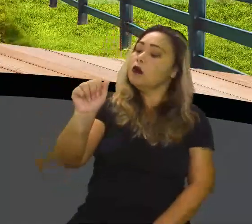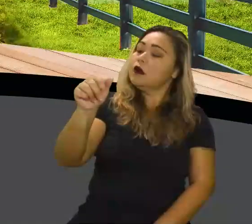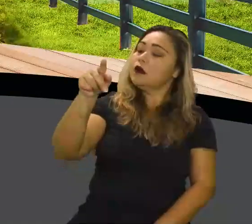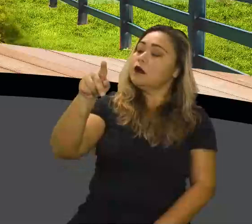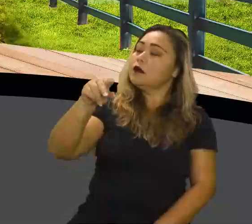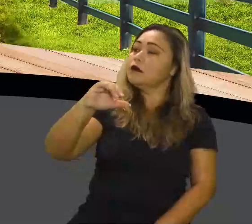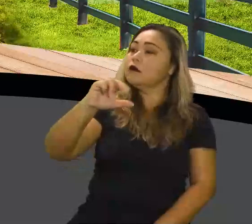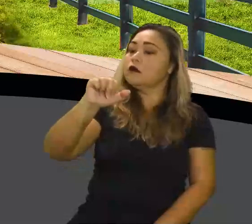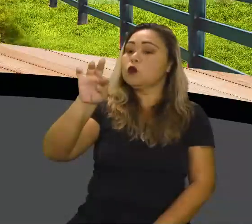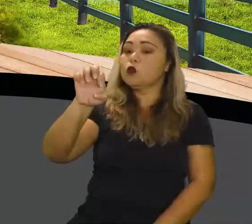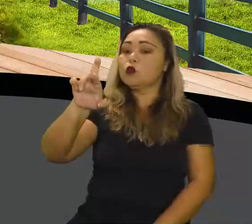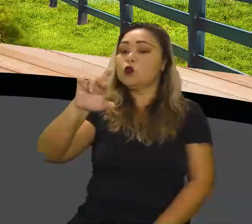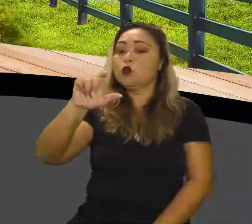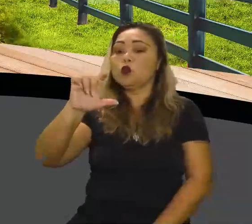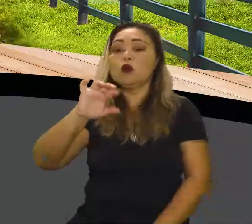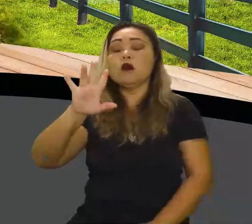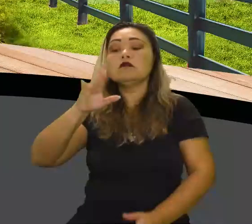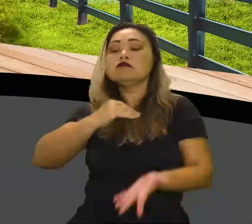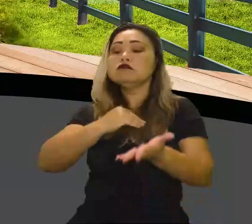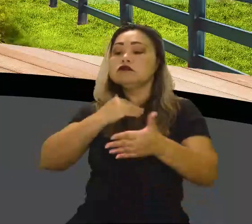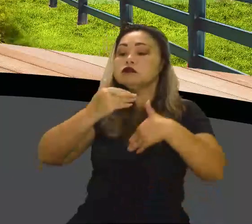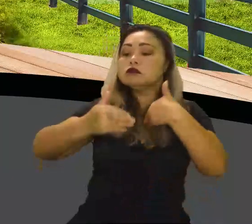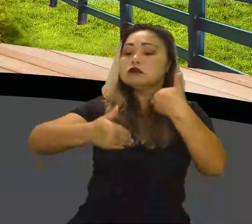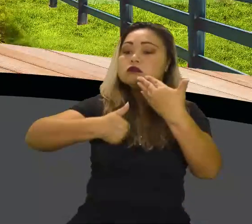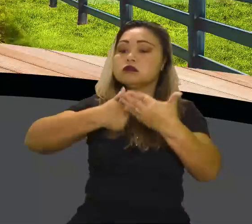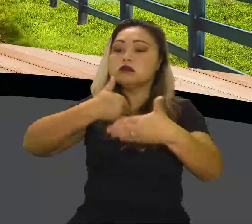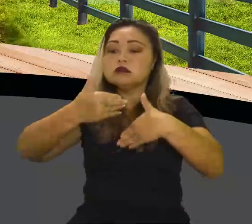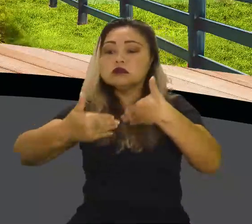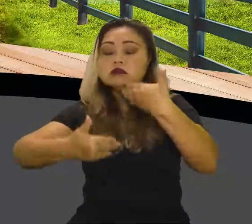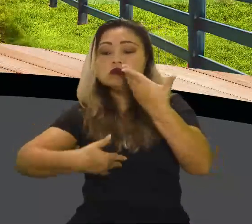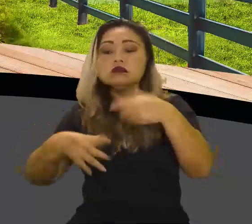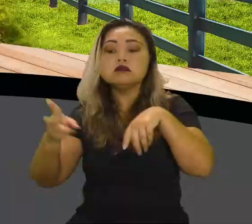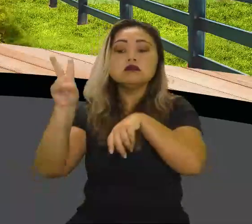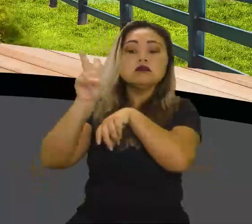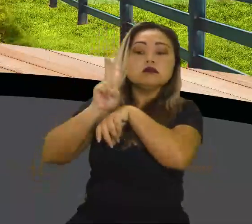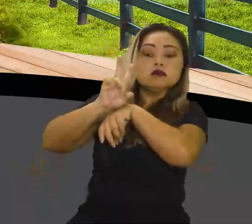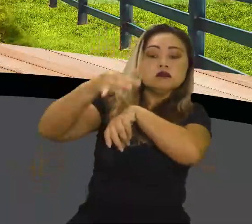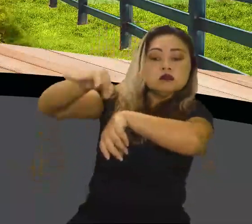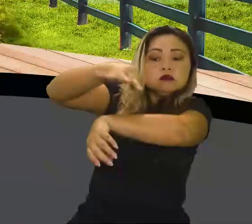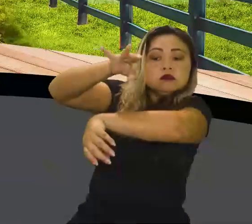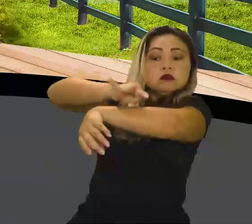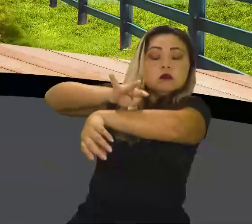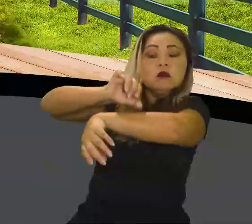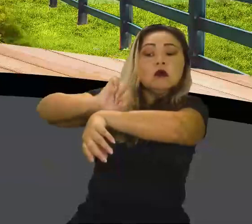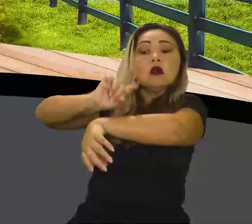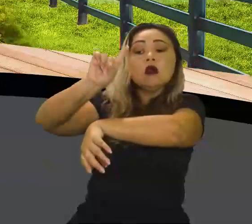apicultura é um processo de criação de abelhas. Quem faz isso? O